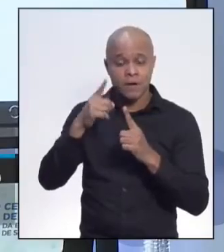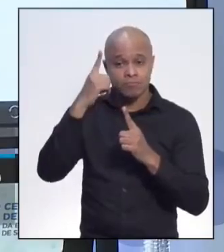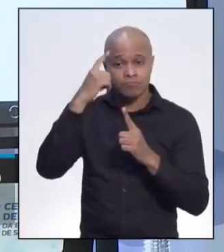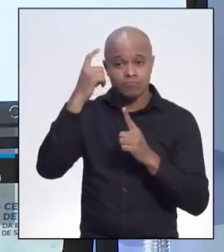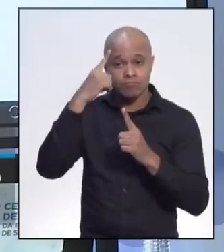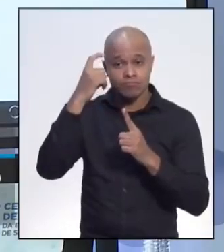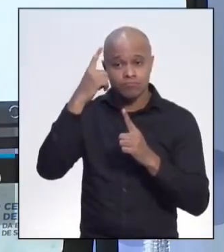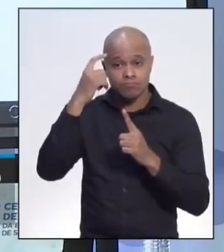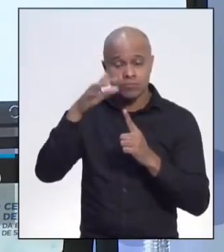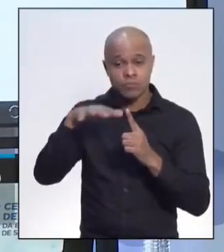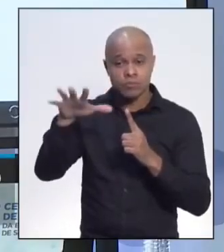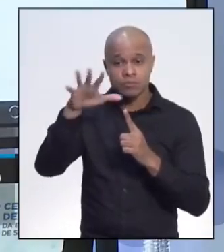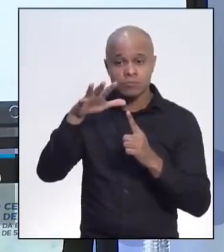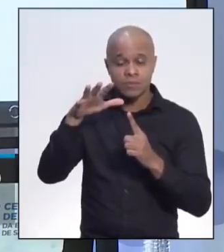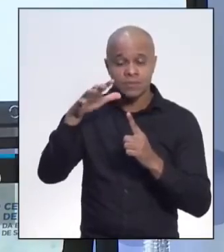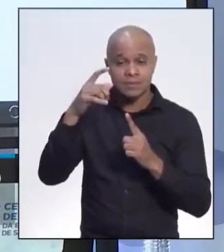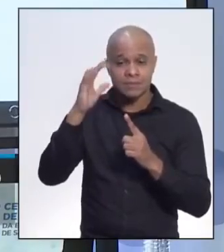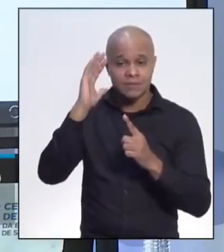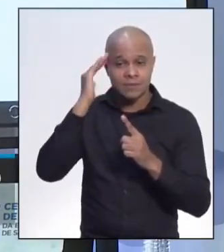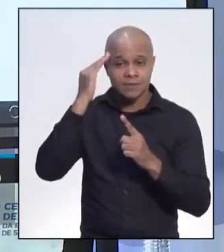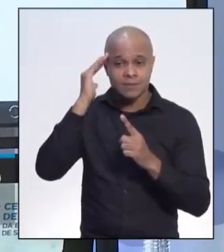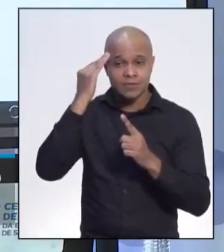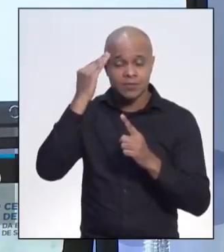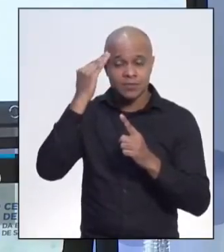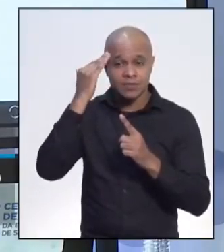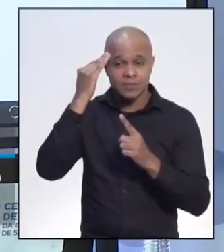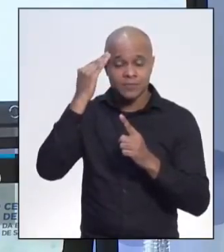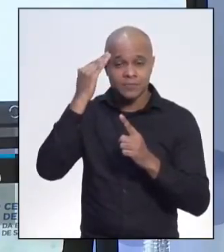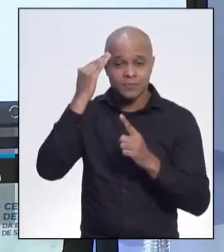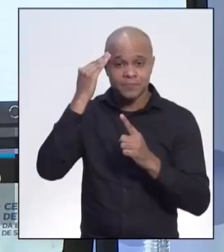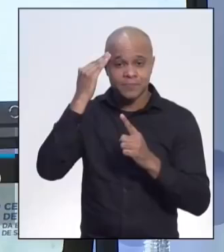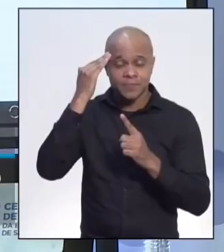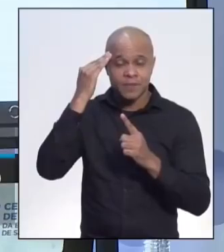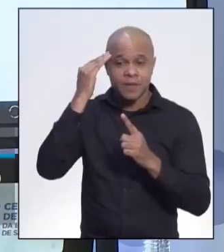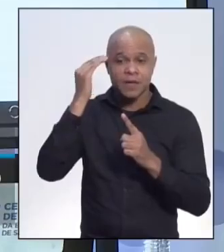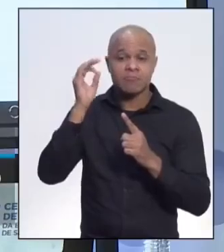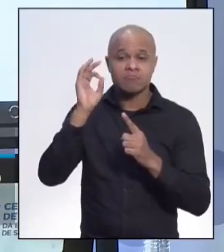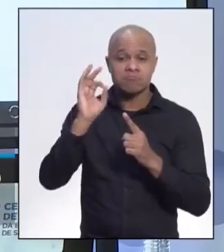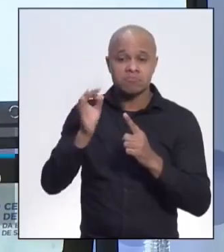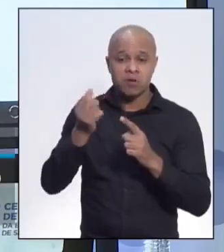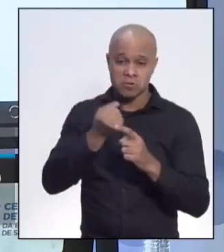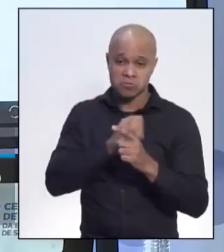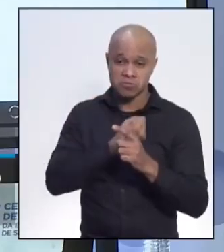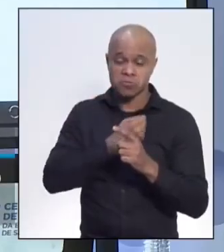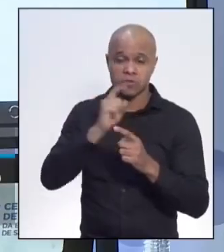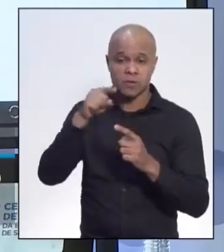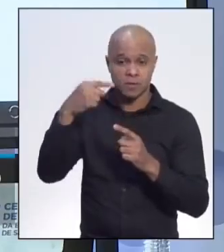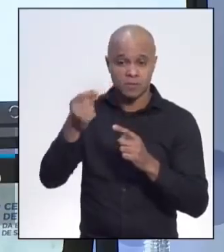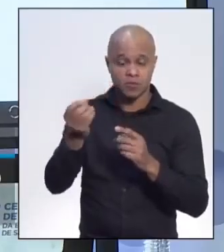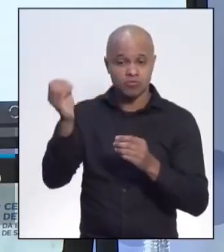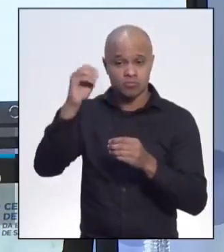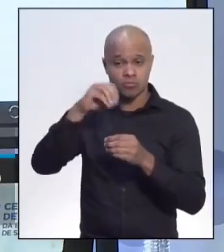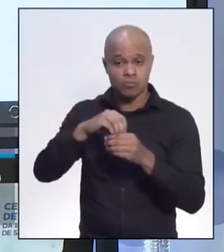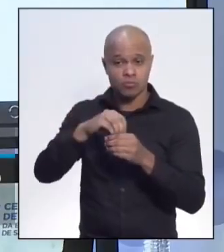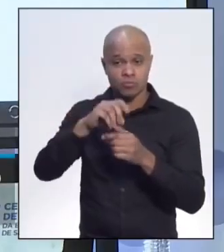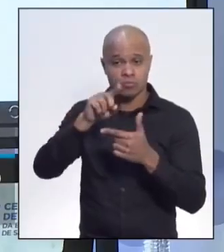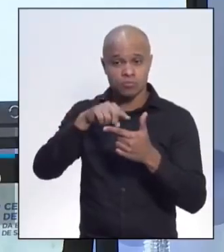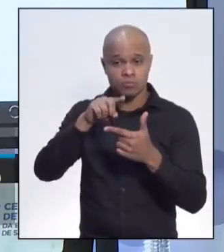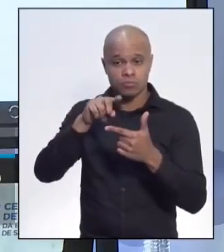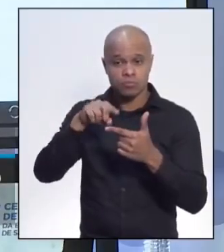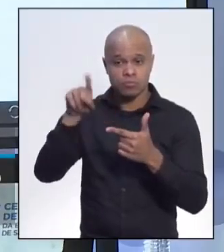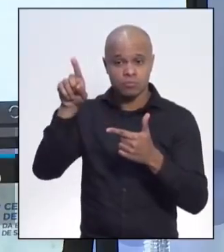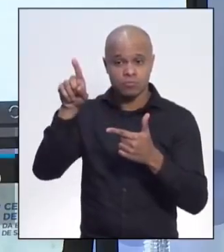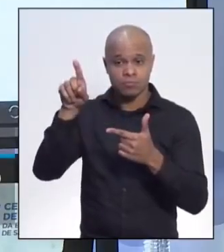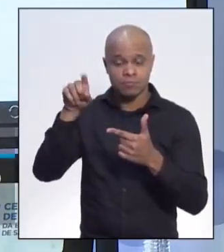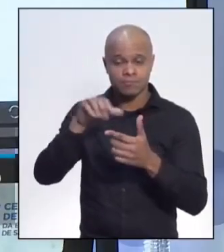Primeiro, para achar os pares ordenados e, a partir daí, transpor esses valores para